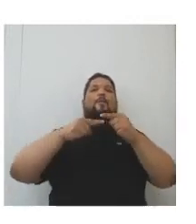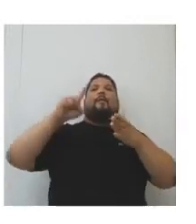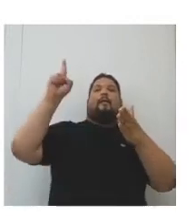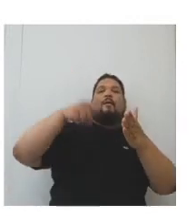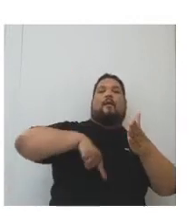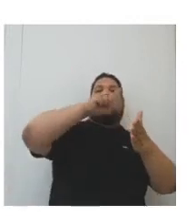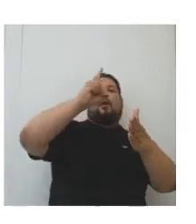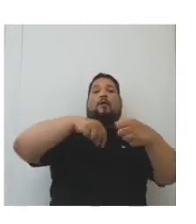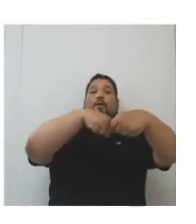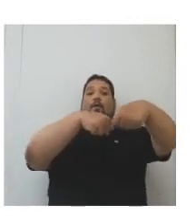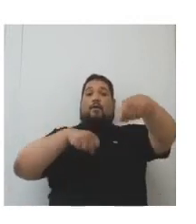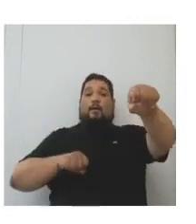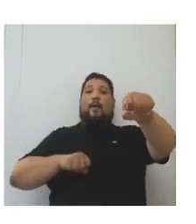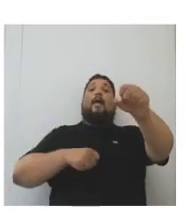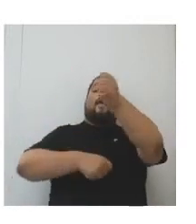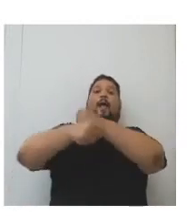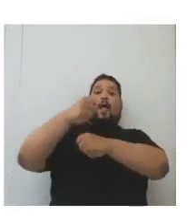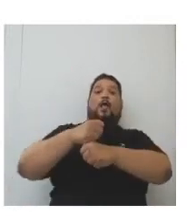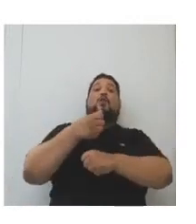de